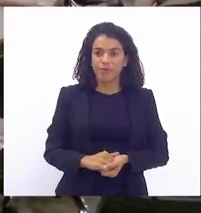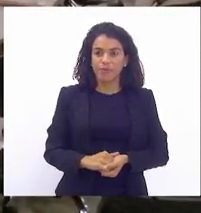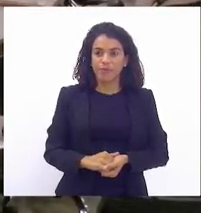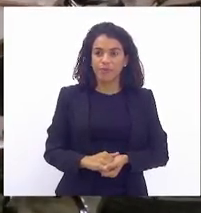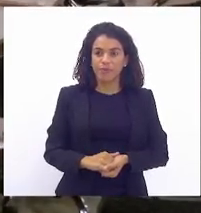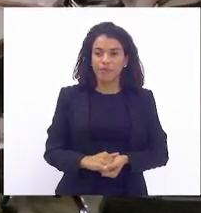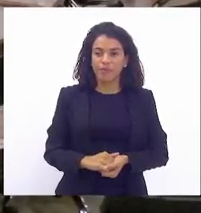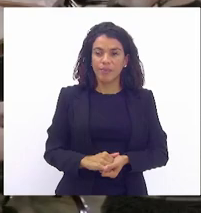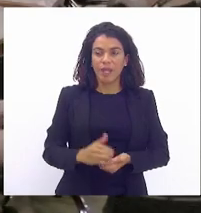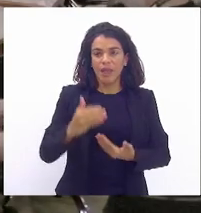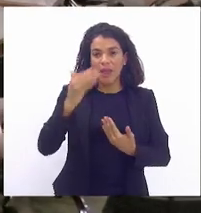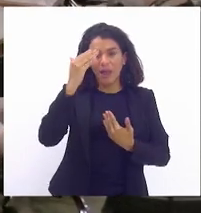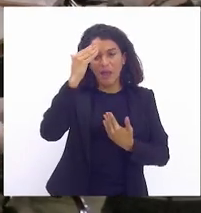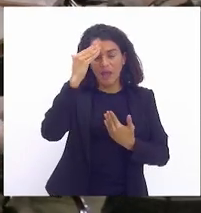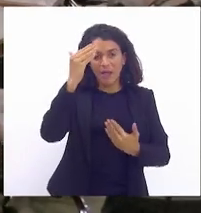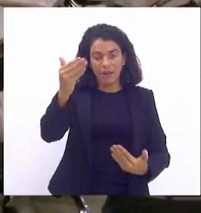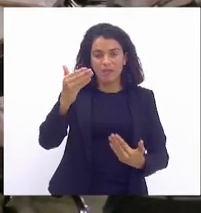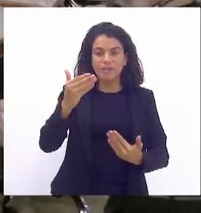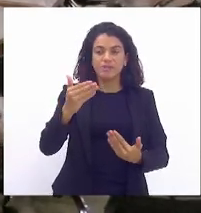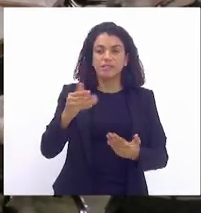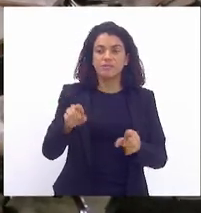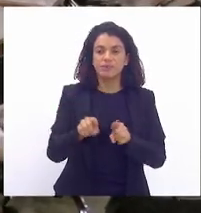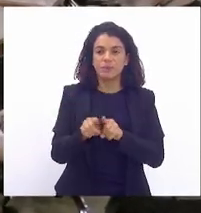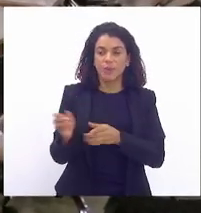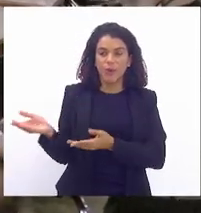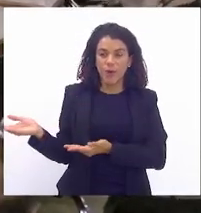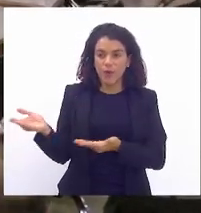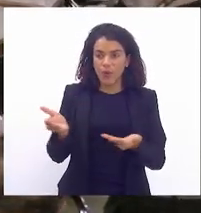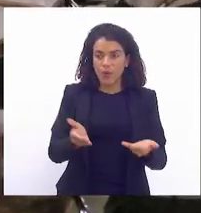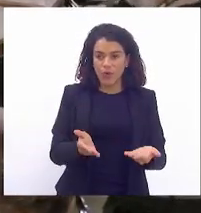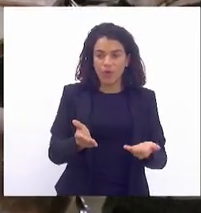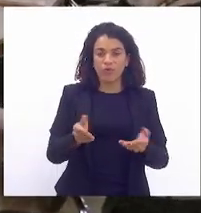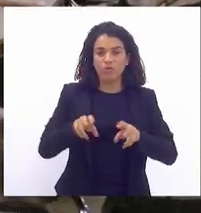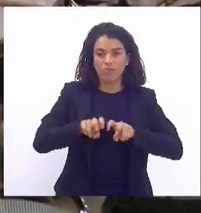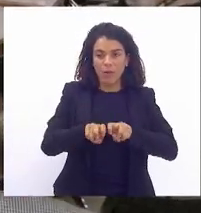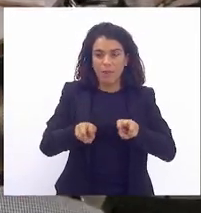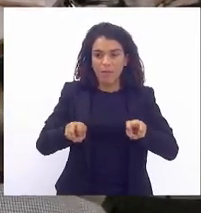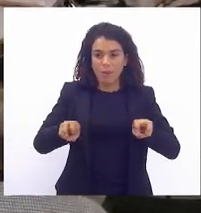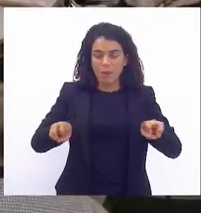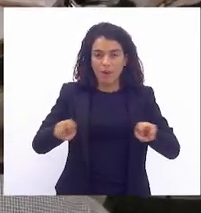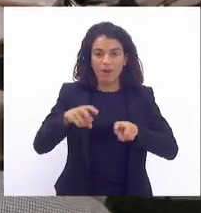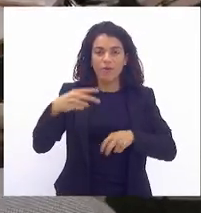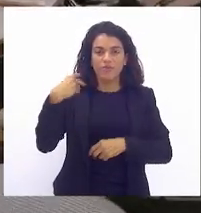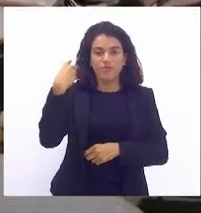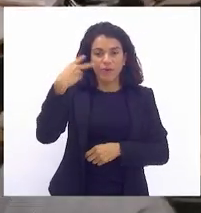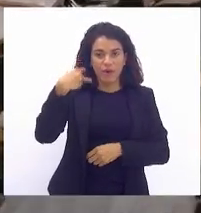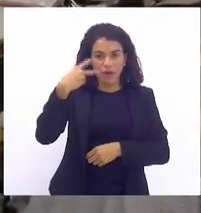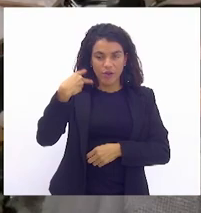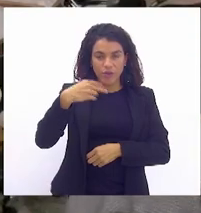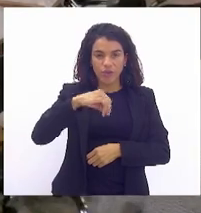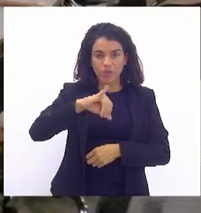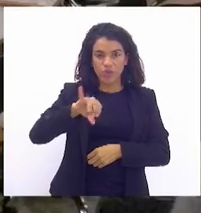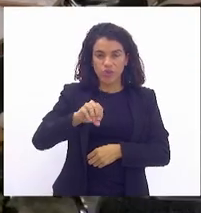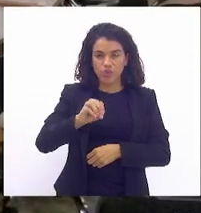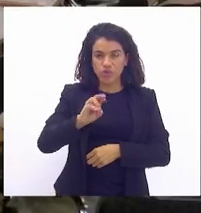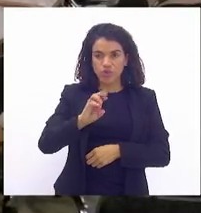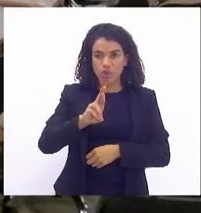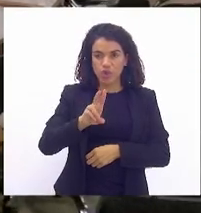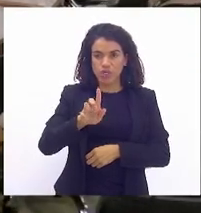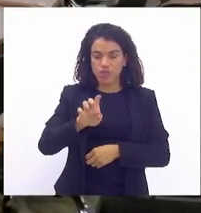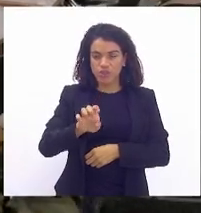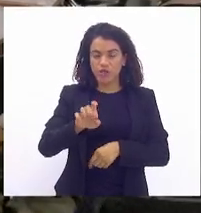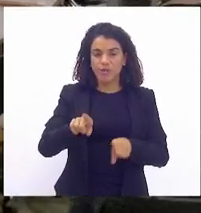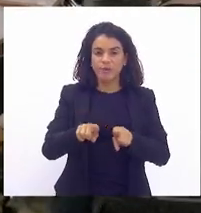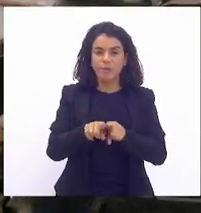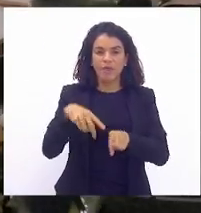Agradecemos a presença e convidamos para o assento em suas cadeiras os vereadores Jorge Poed e o